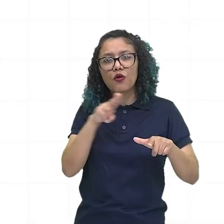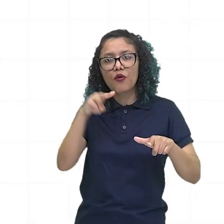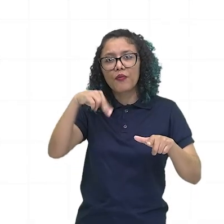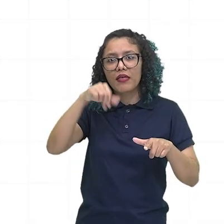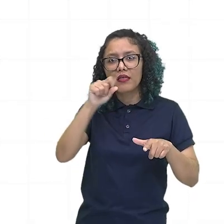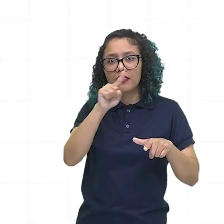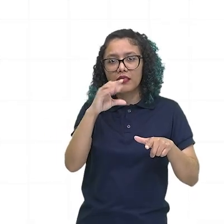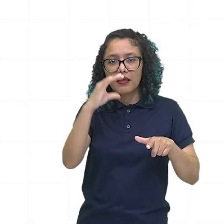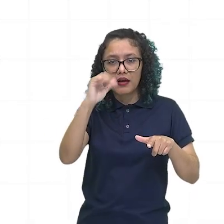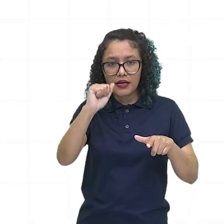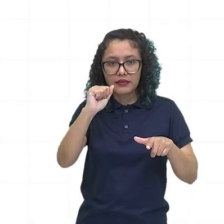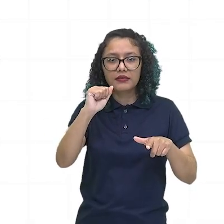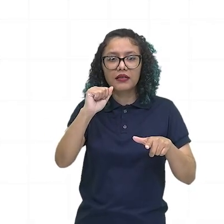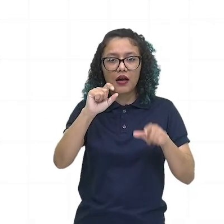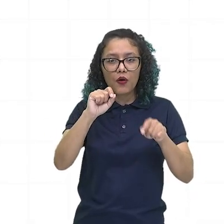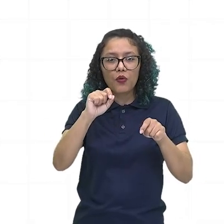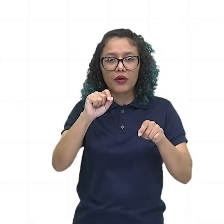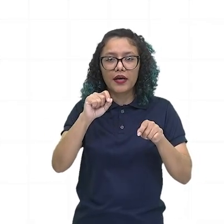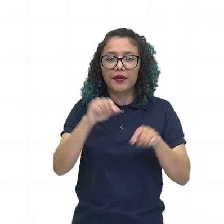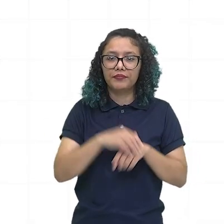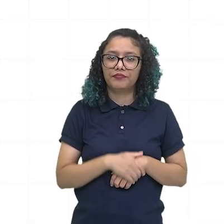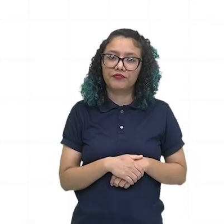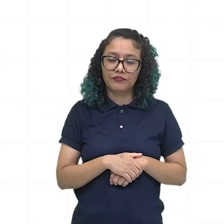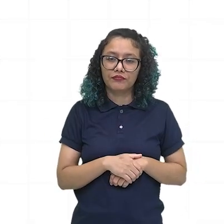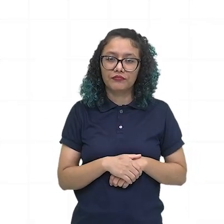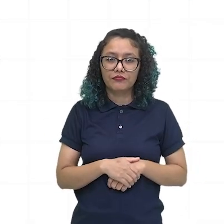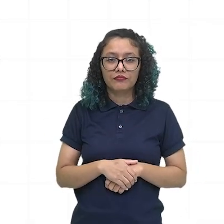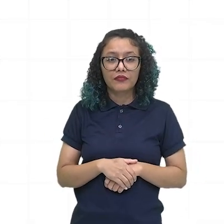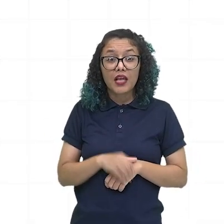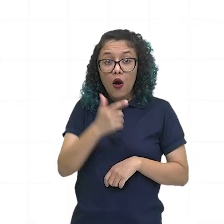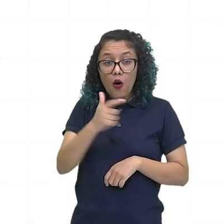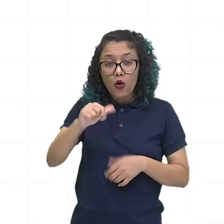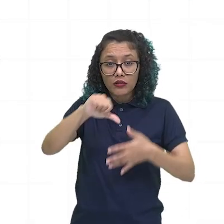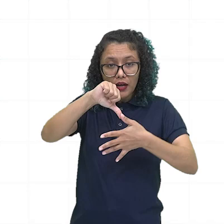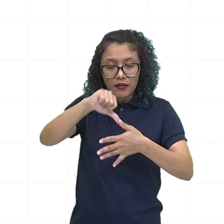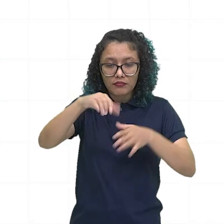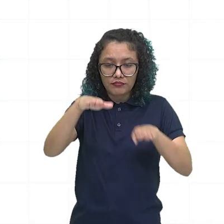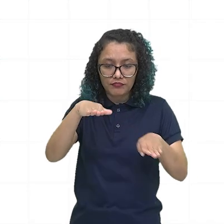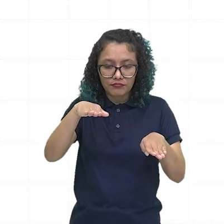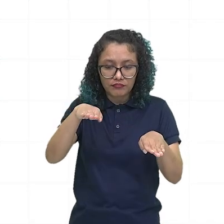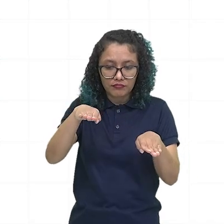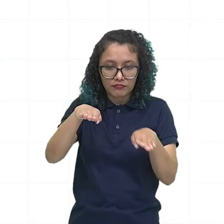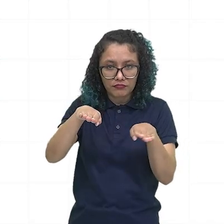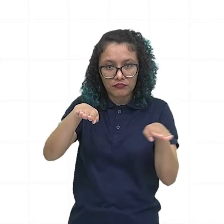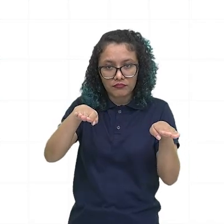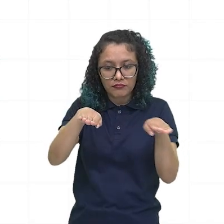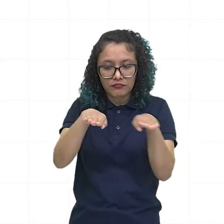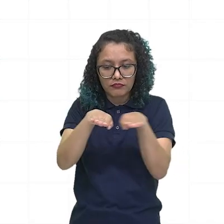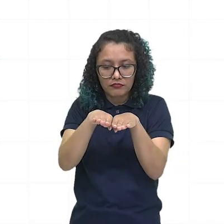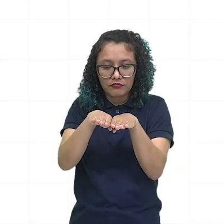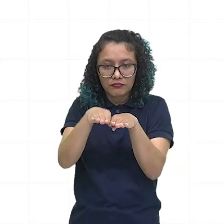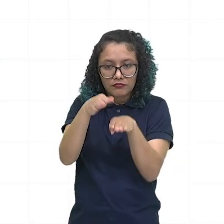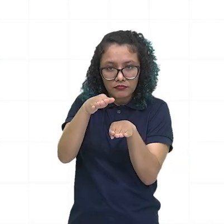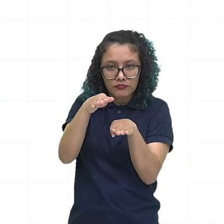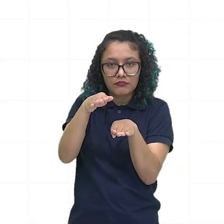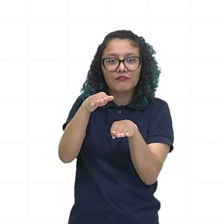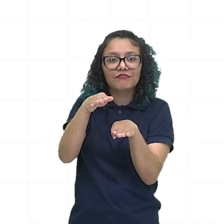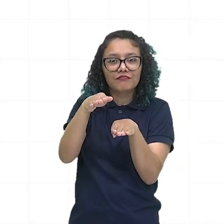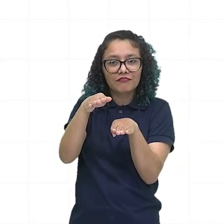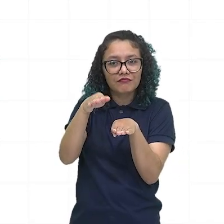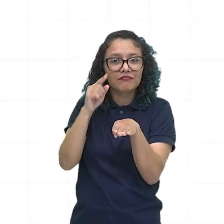está elevando a placa sul-americana. Então tem aí esse choque entre essas duas placas, né?